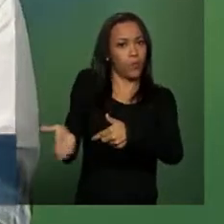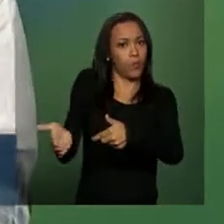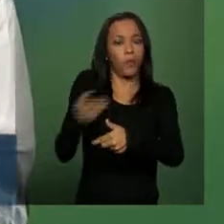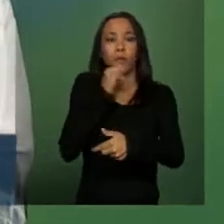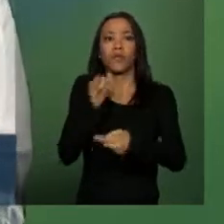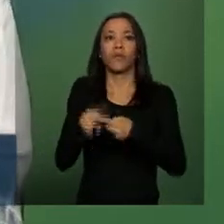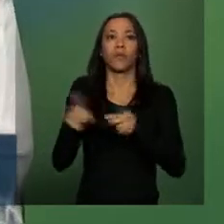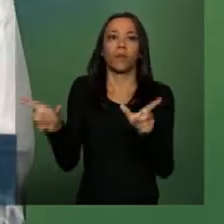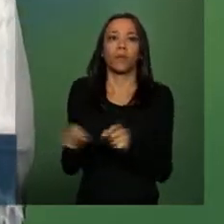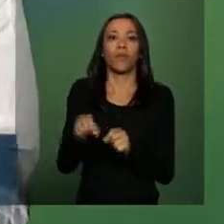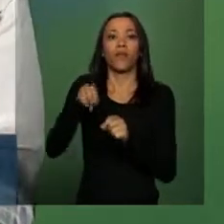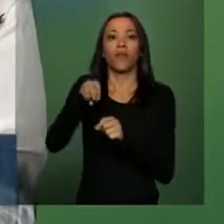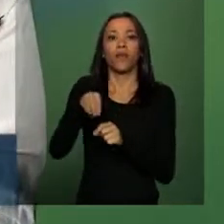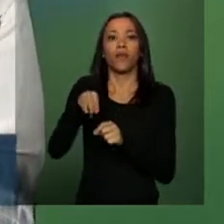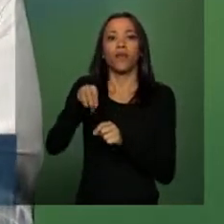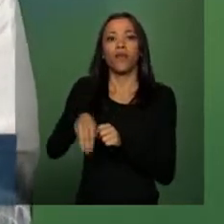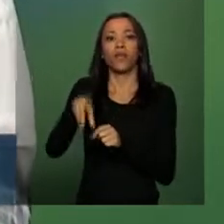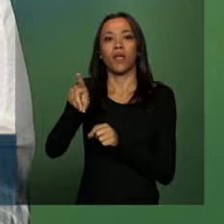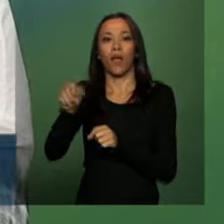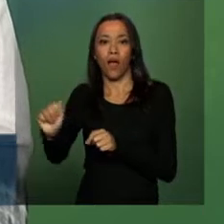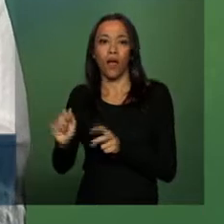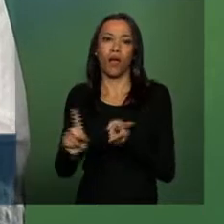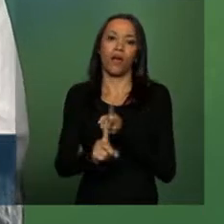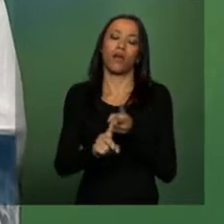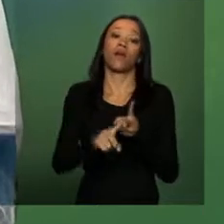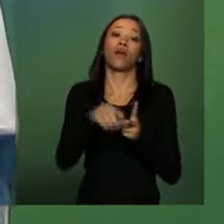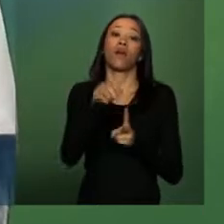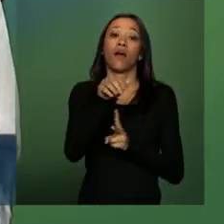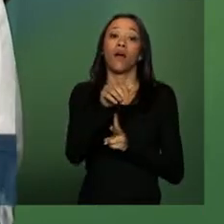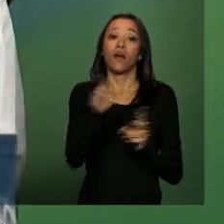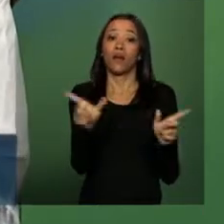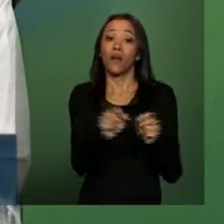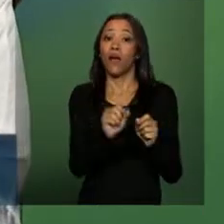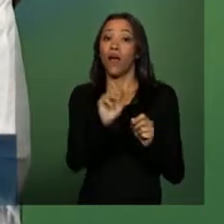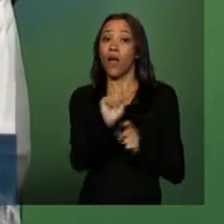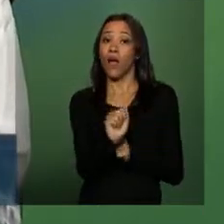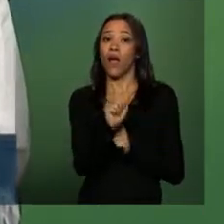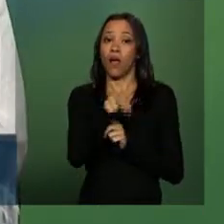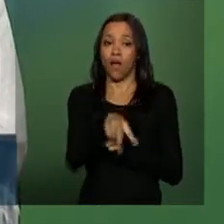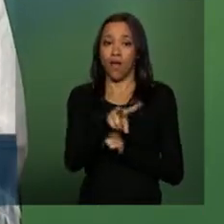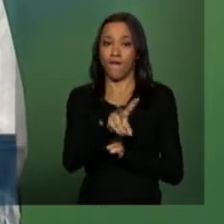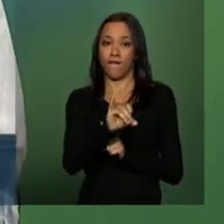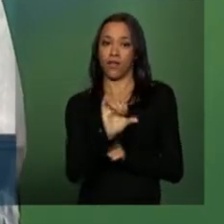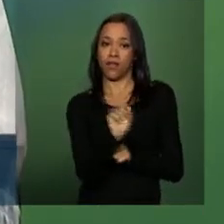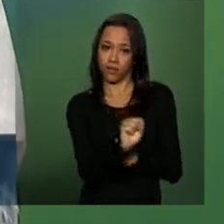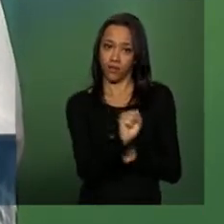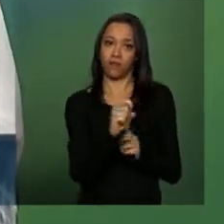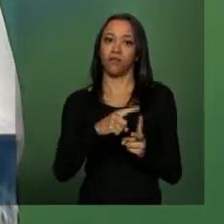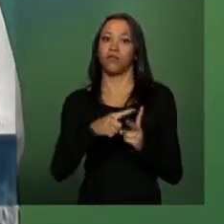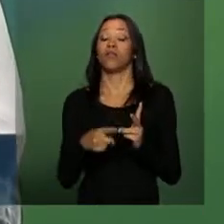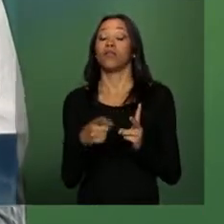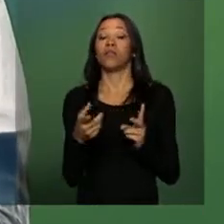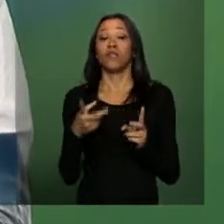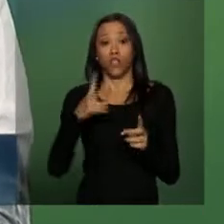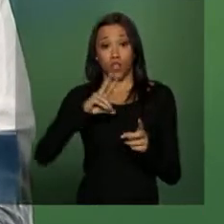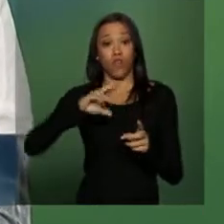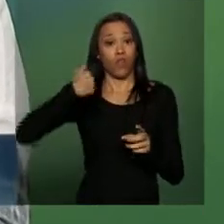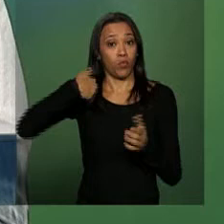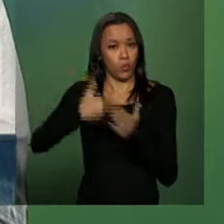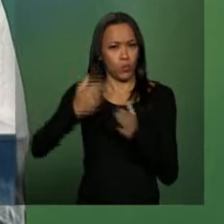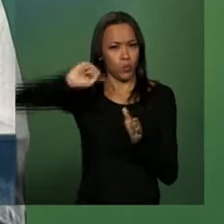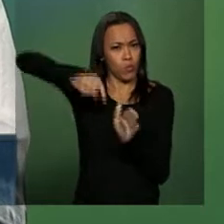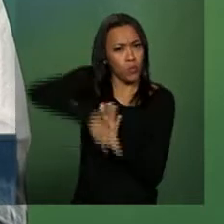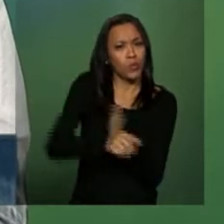MDA, MDS e Anvisa, nós agora vamos mergulhar fundo no artigo 7º, que